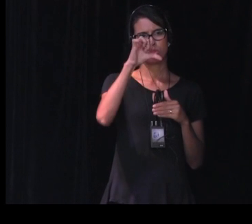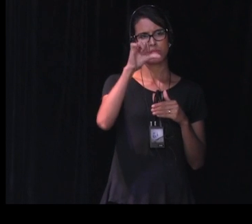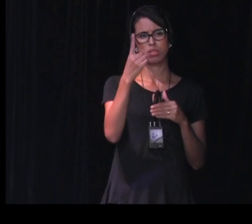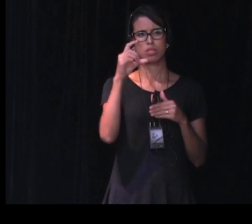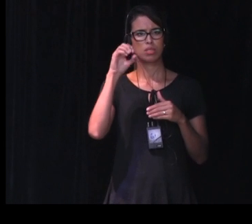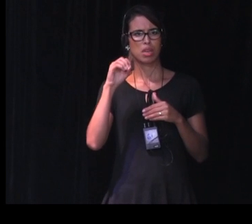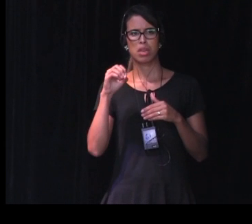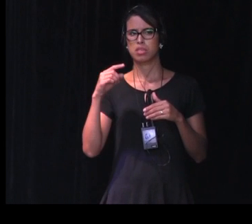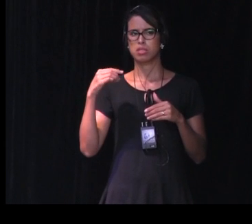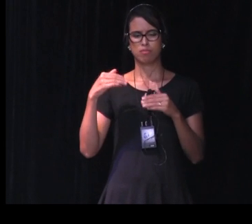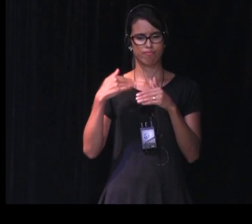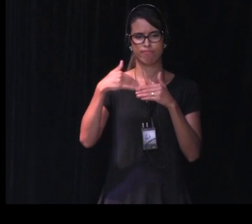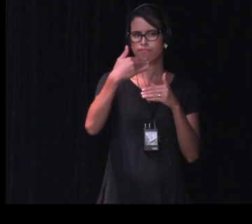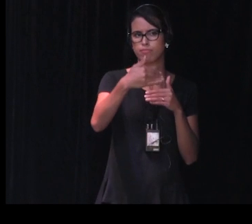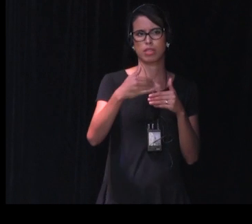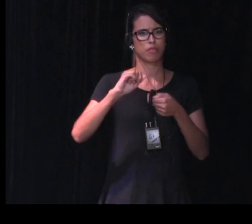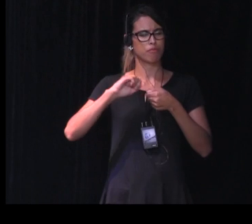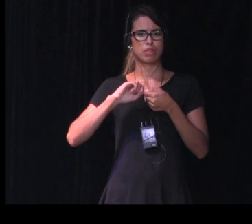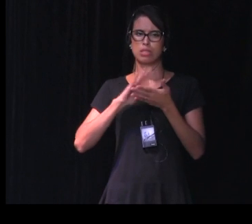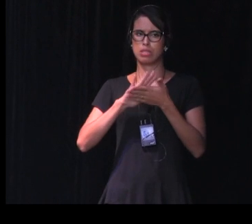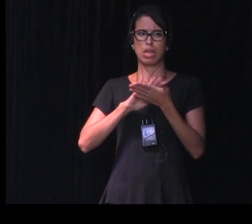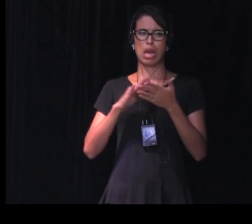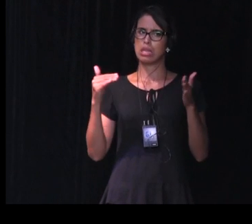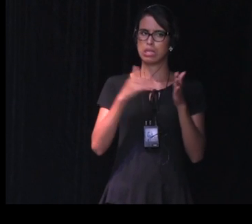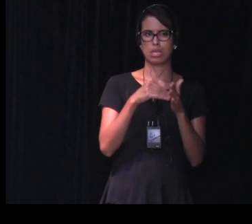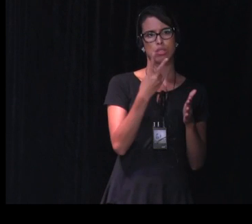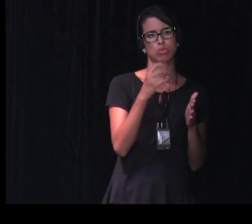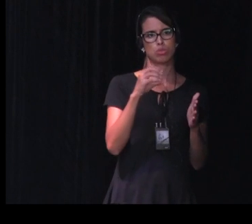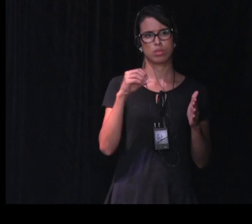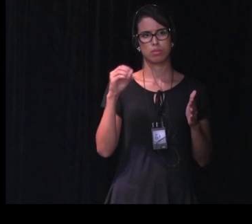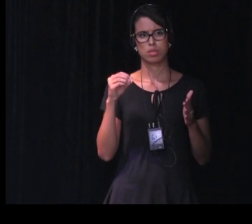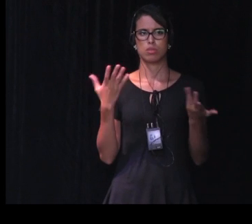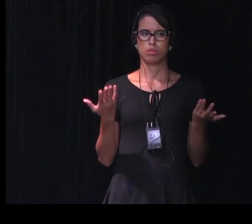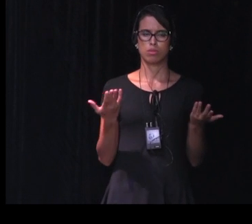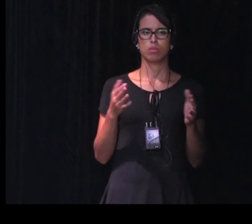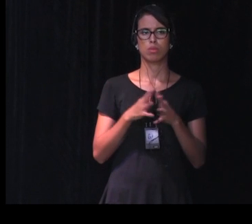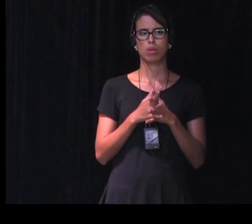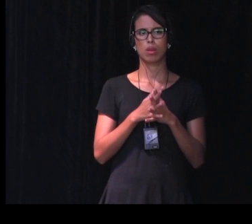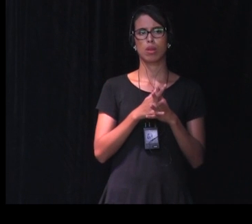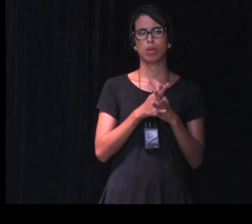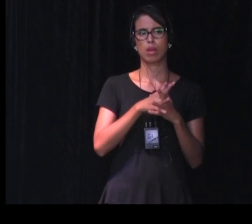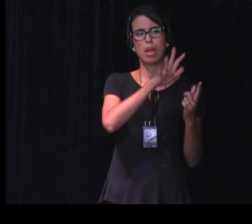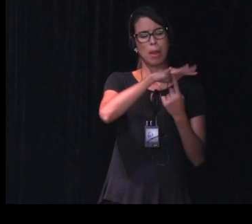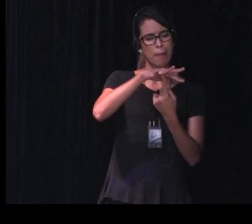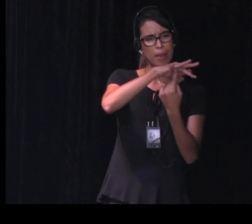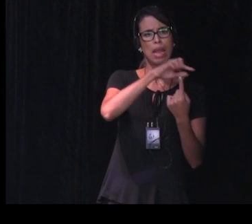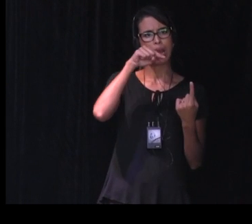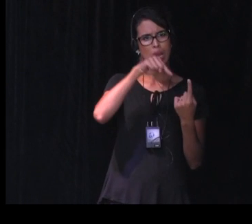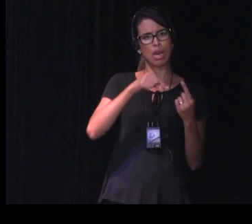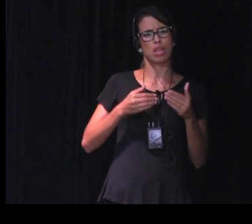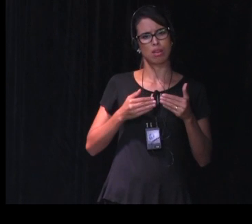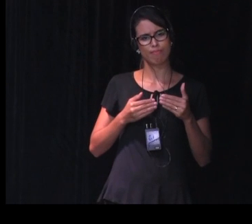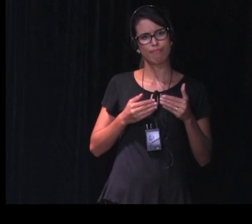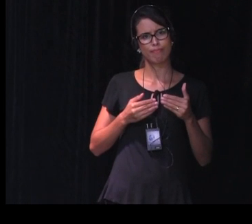mais fizemos nada até o ano 2000. Mas, ao mesmo tempo, a Quinta tinha permeado